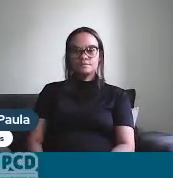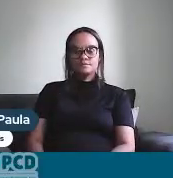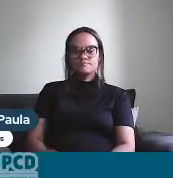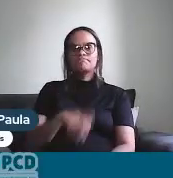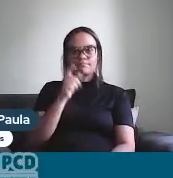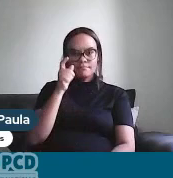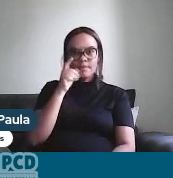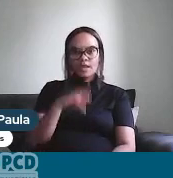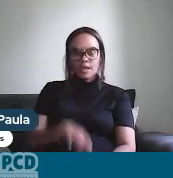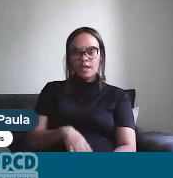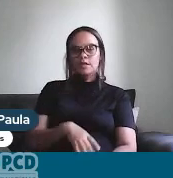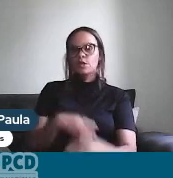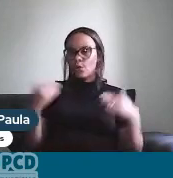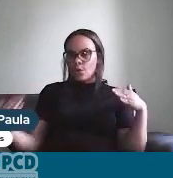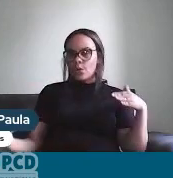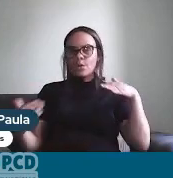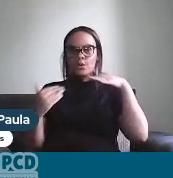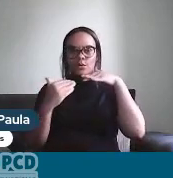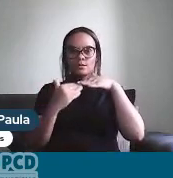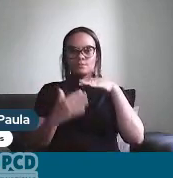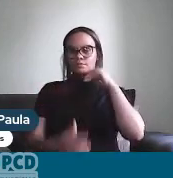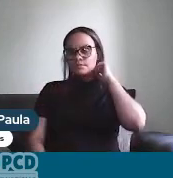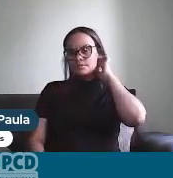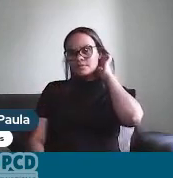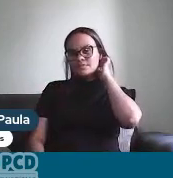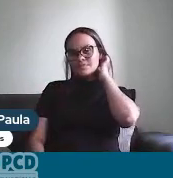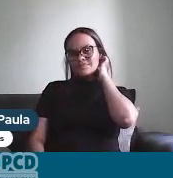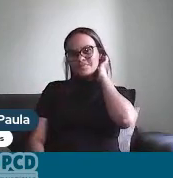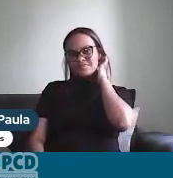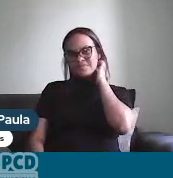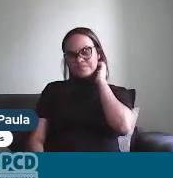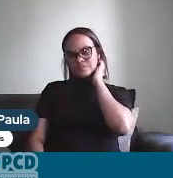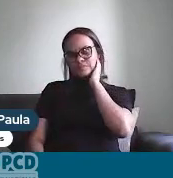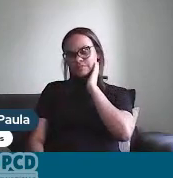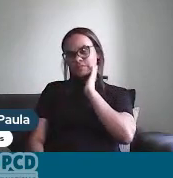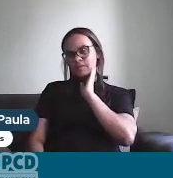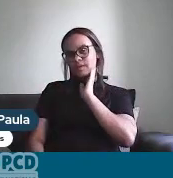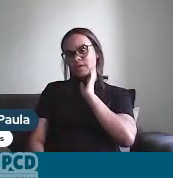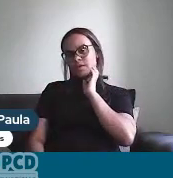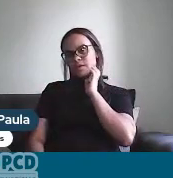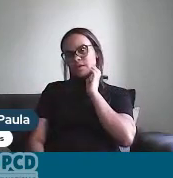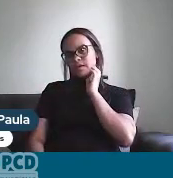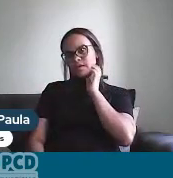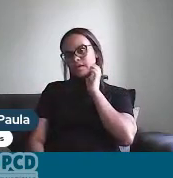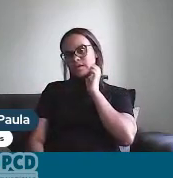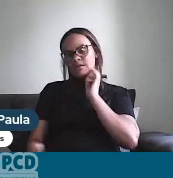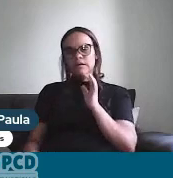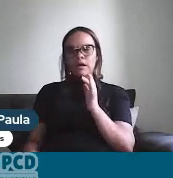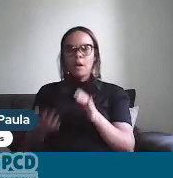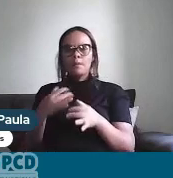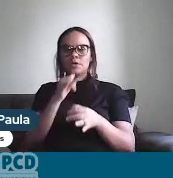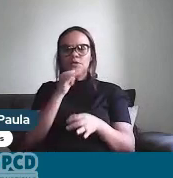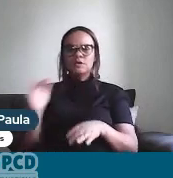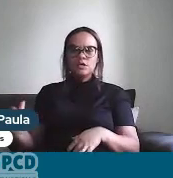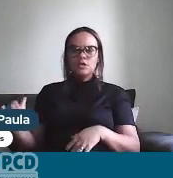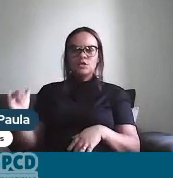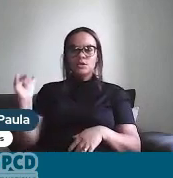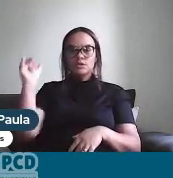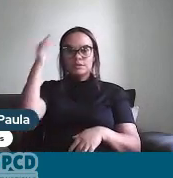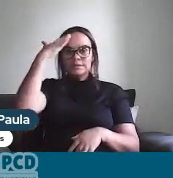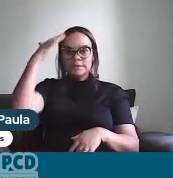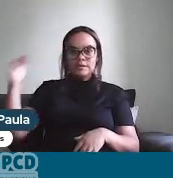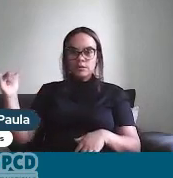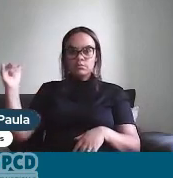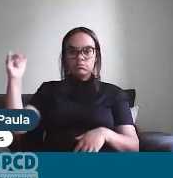falou, porque eu concordo em gênero, número e grau. Eu sempre falo para os meus pacientes, né? Se você está num voo, sabe que aquele avião vai cair, vão cair